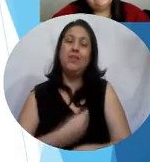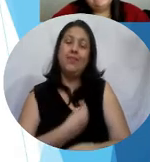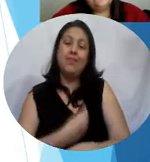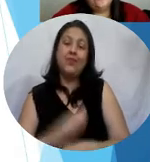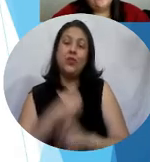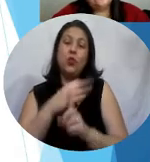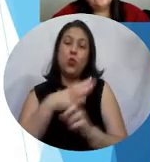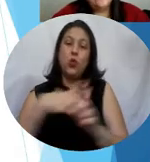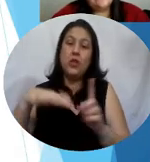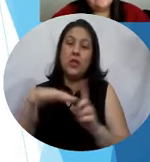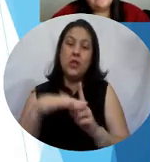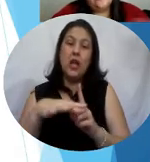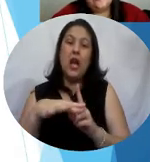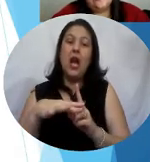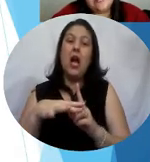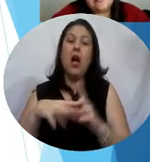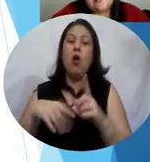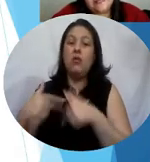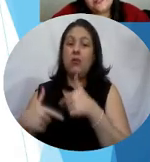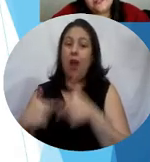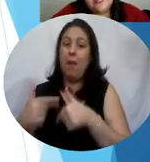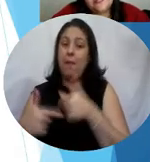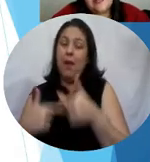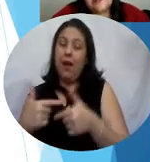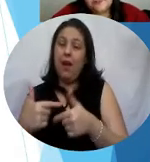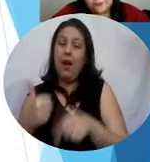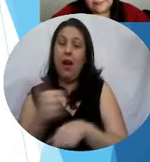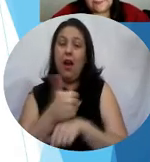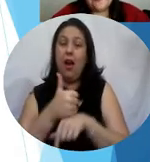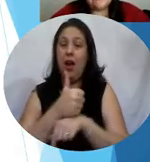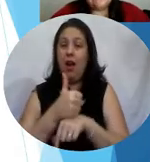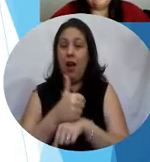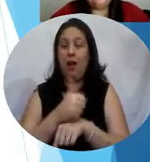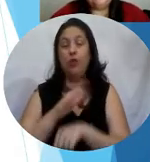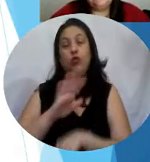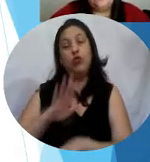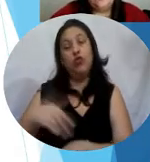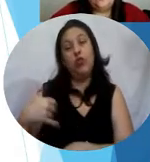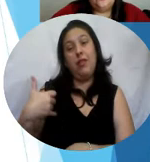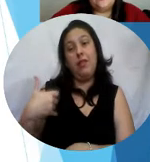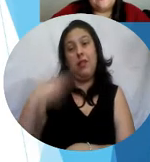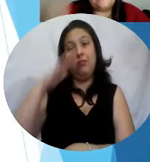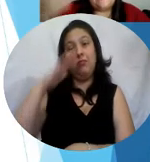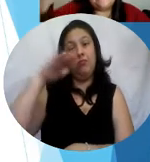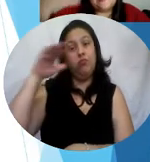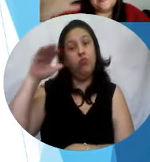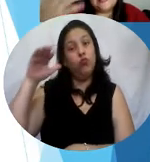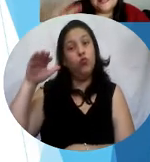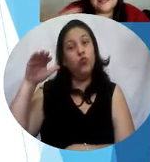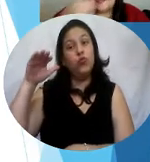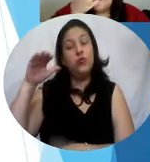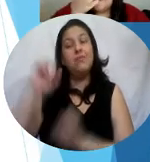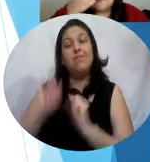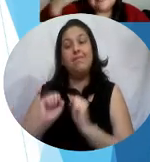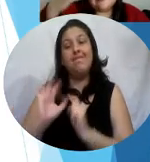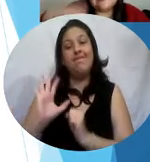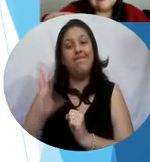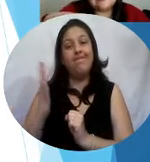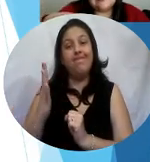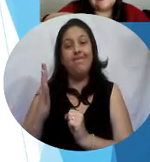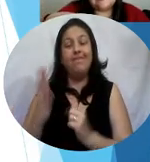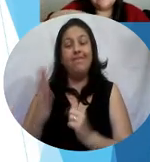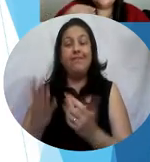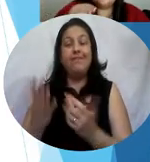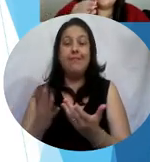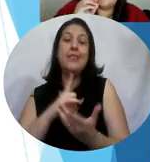profissional dessas pessoas, quando já em idade adulta. Então, além de apresentar